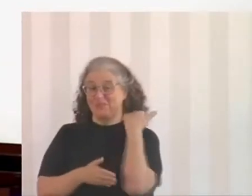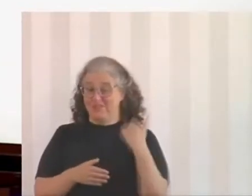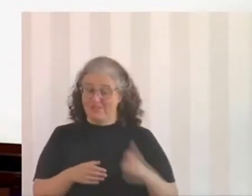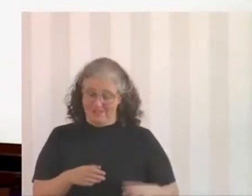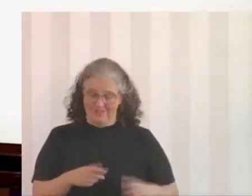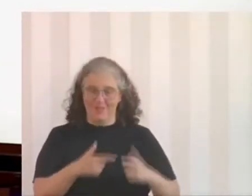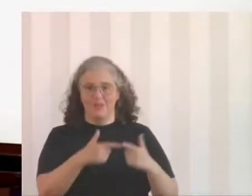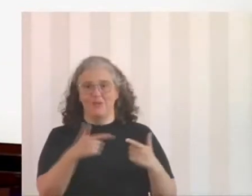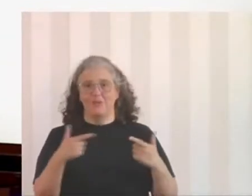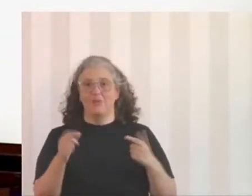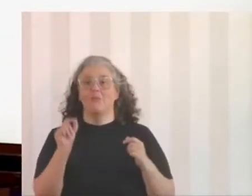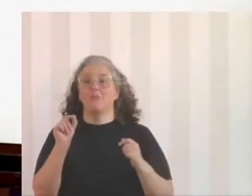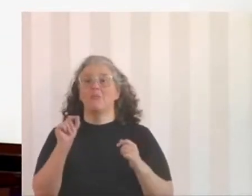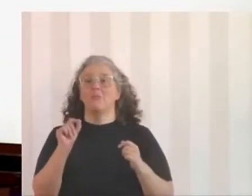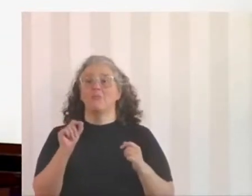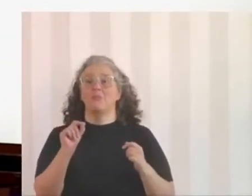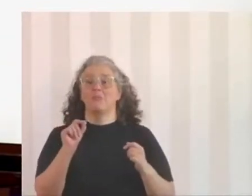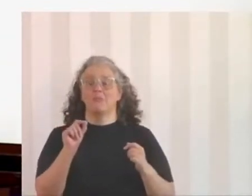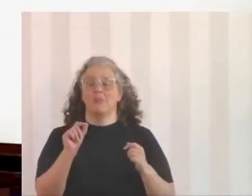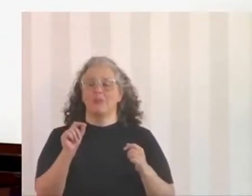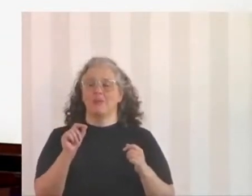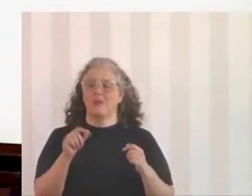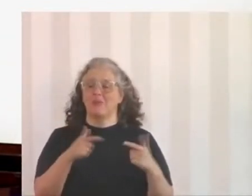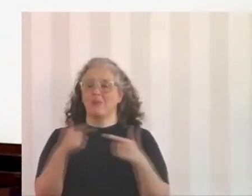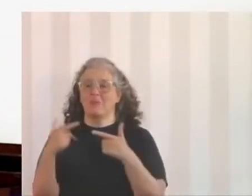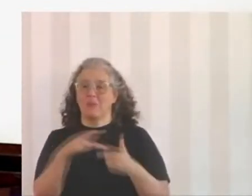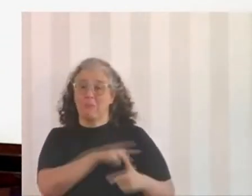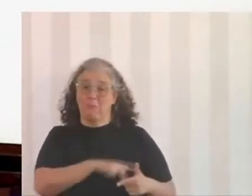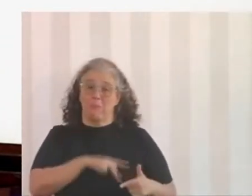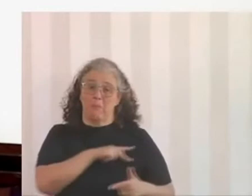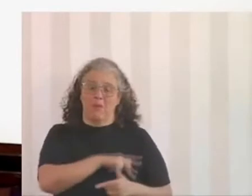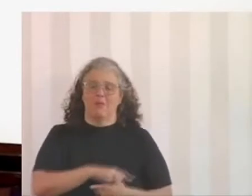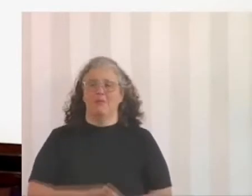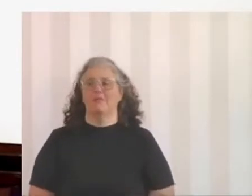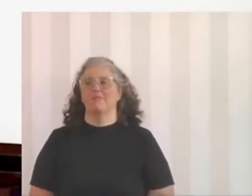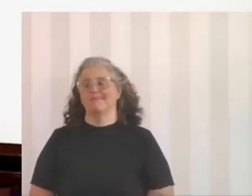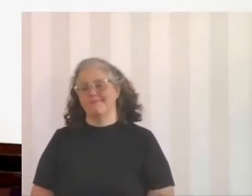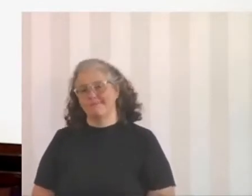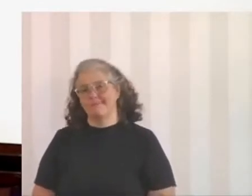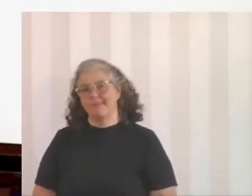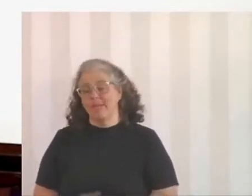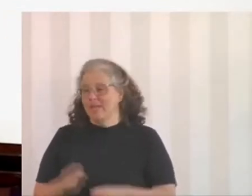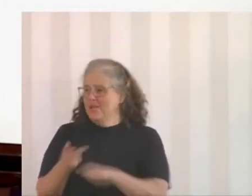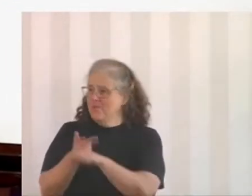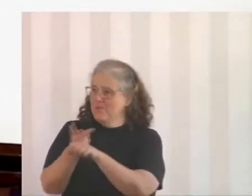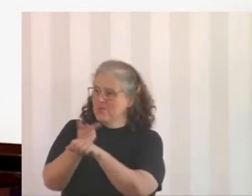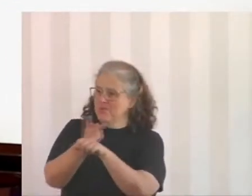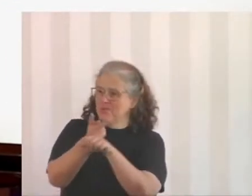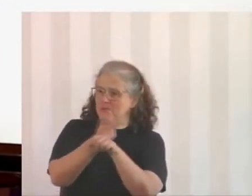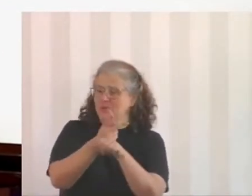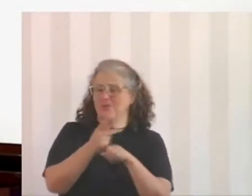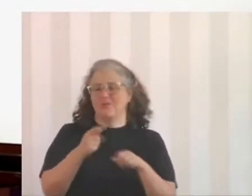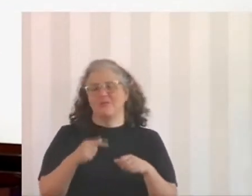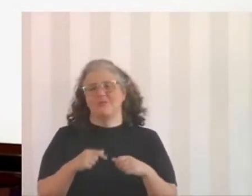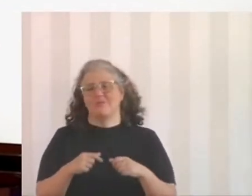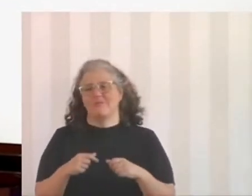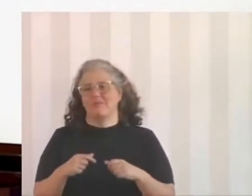Paulo vai denunciar alguns líderes que buscavam então seus próprios interesses. No capítulo 3,